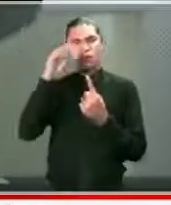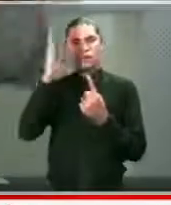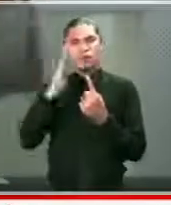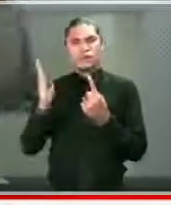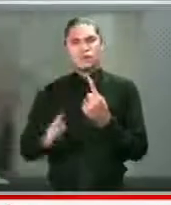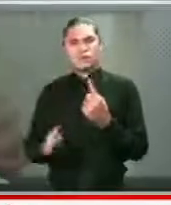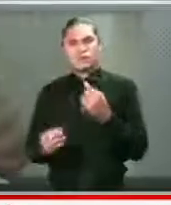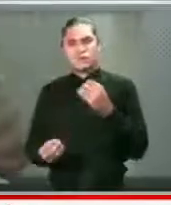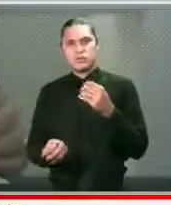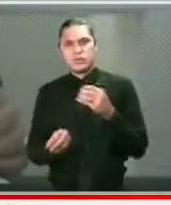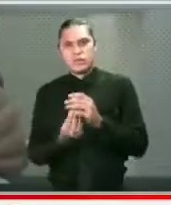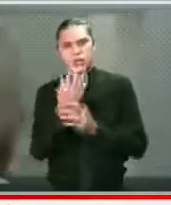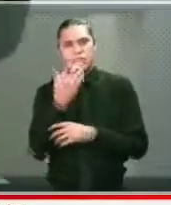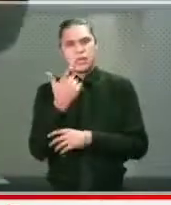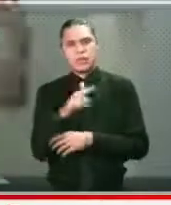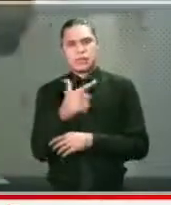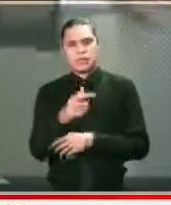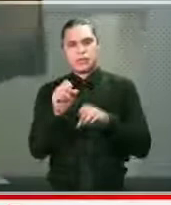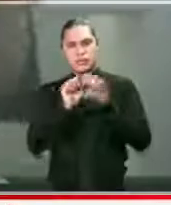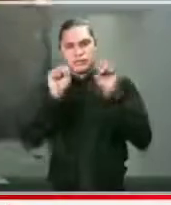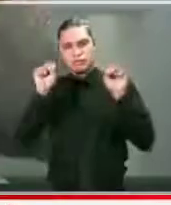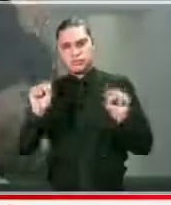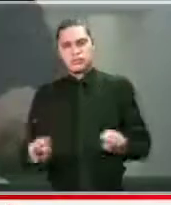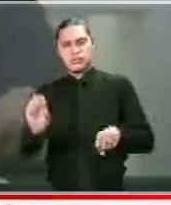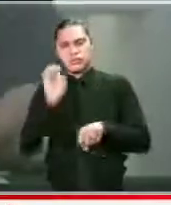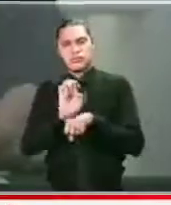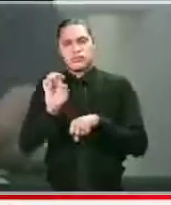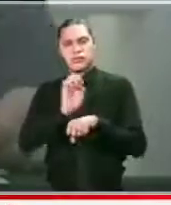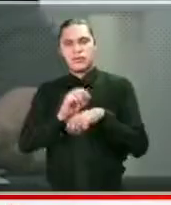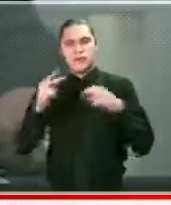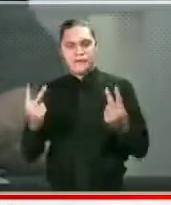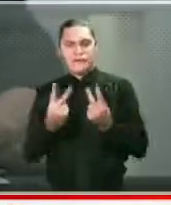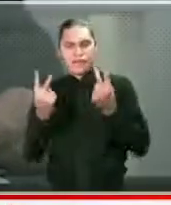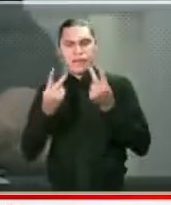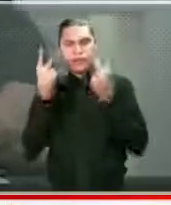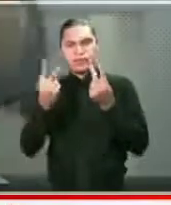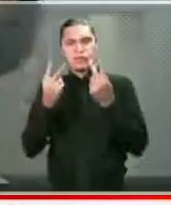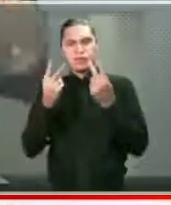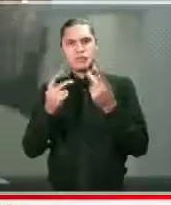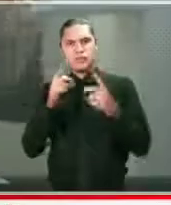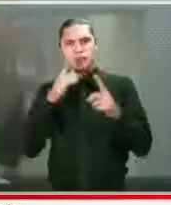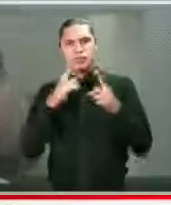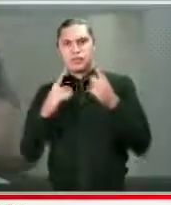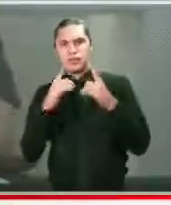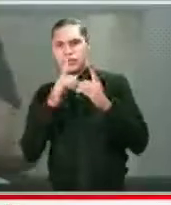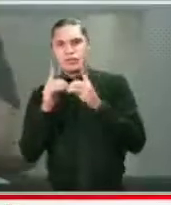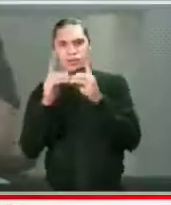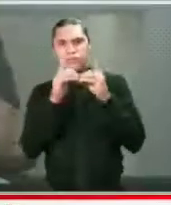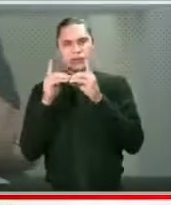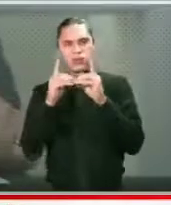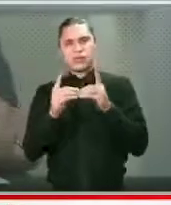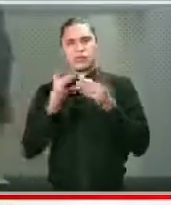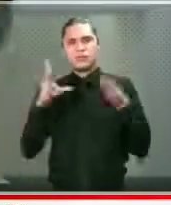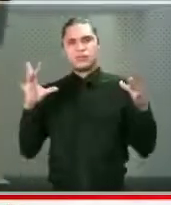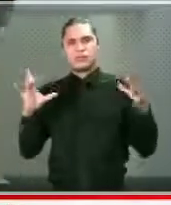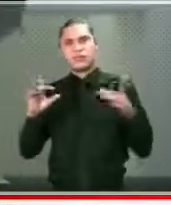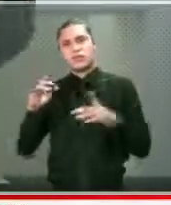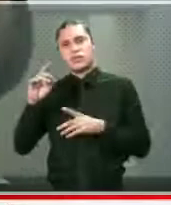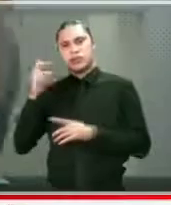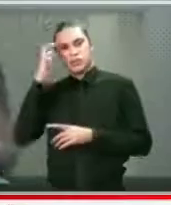um sistema estadual para valorizar e democratizar a cultura tendo um fundo de Cultura